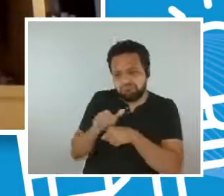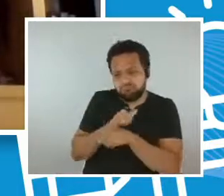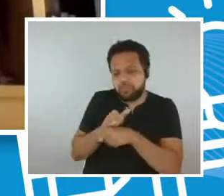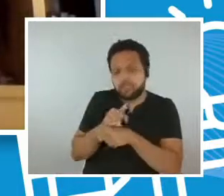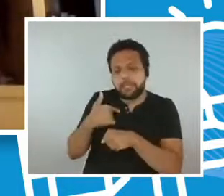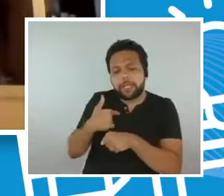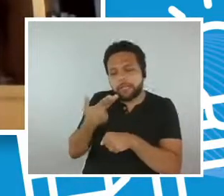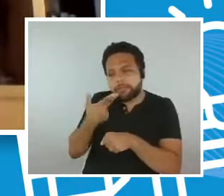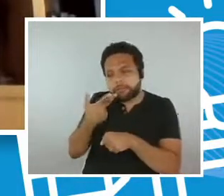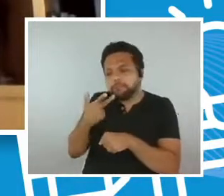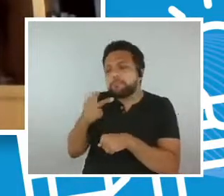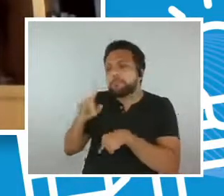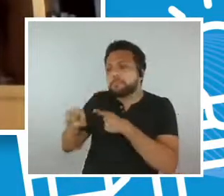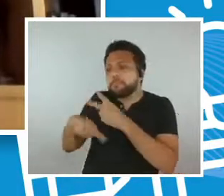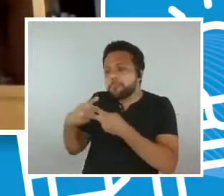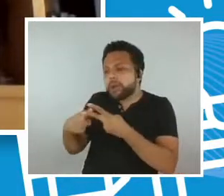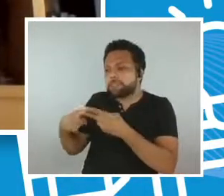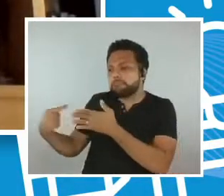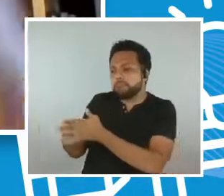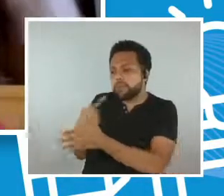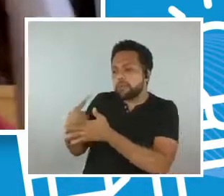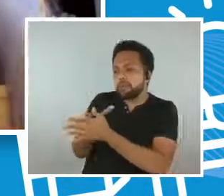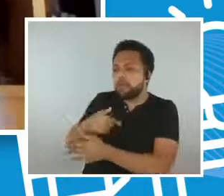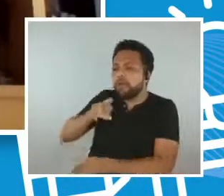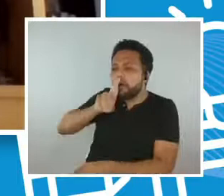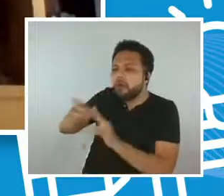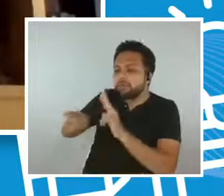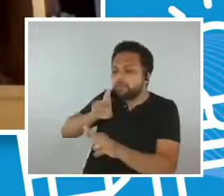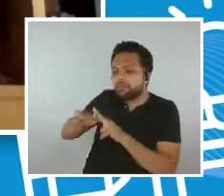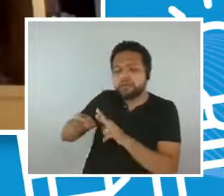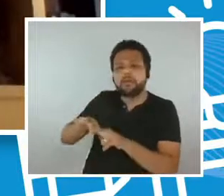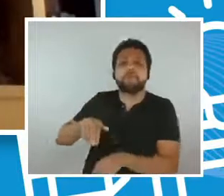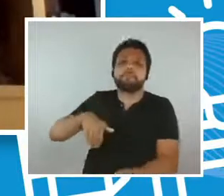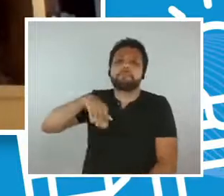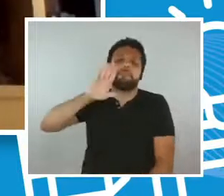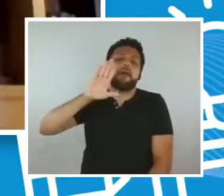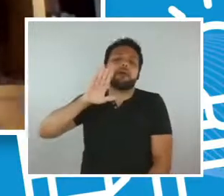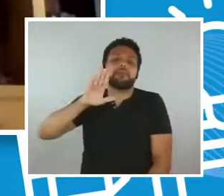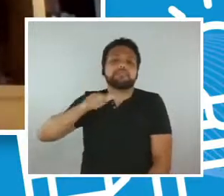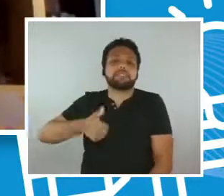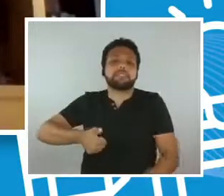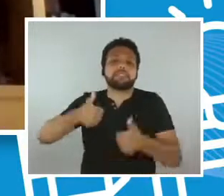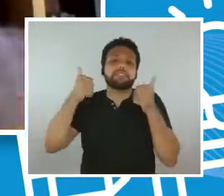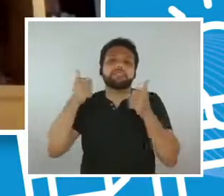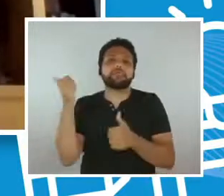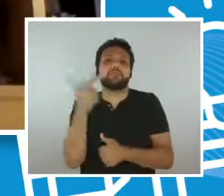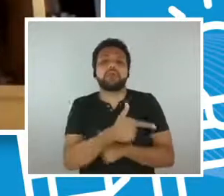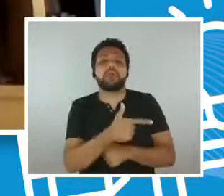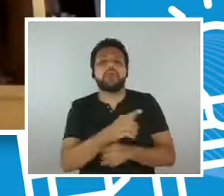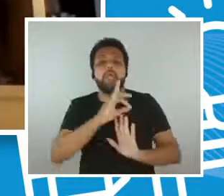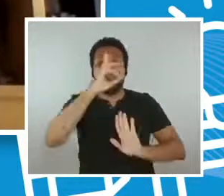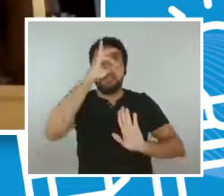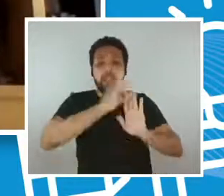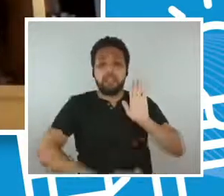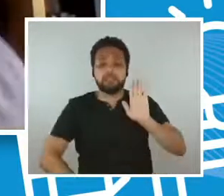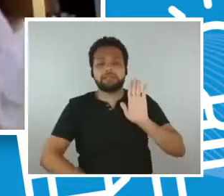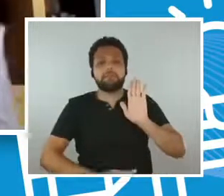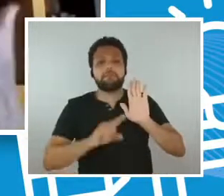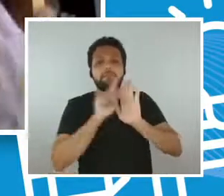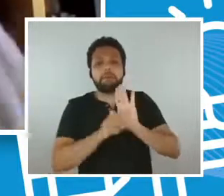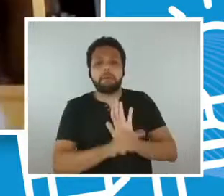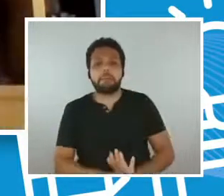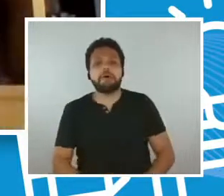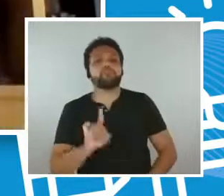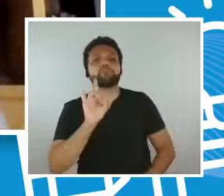mais criativa do que simplesmente uma grande lista de perguntas para eu ver as respostas. Então,